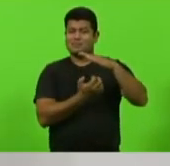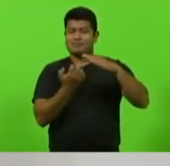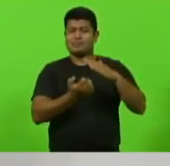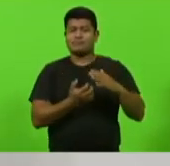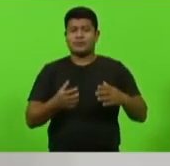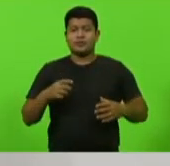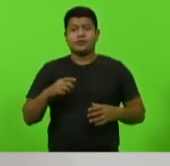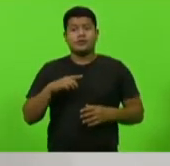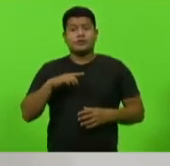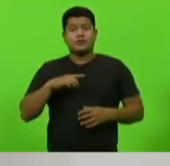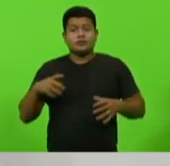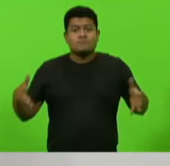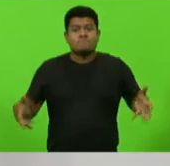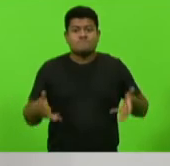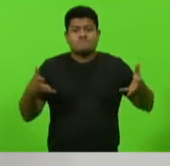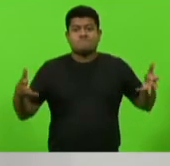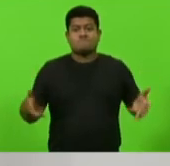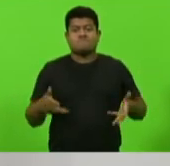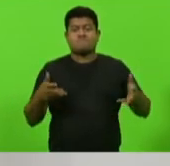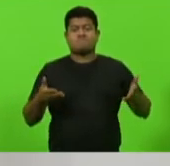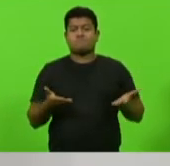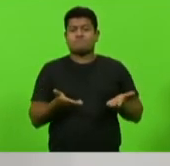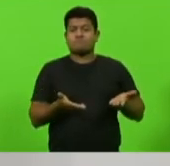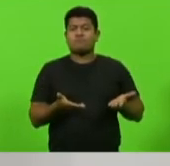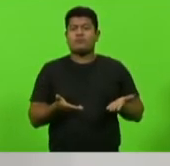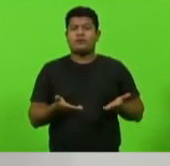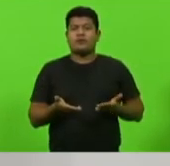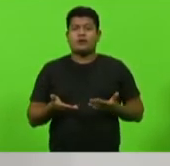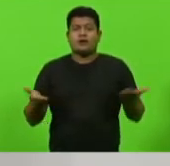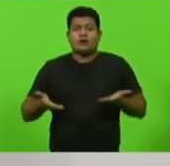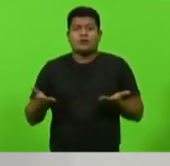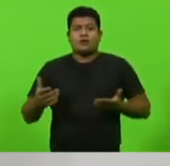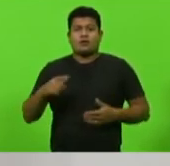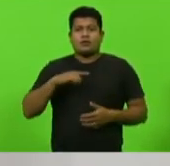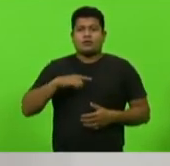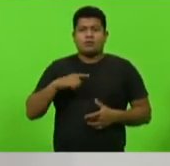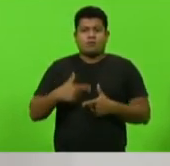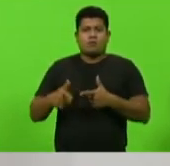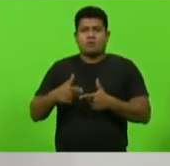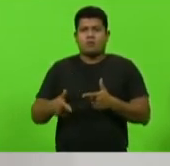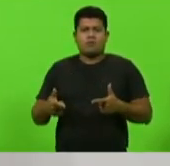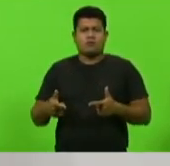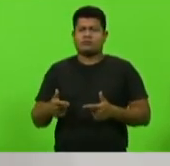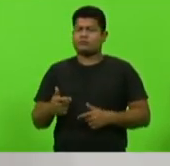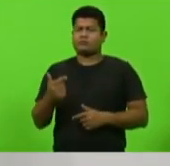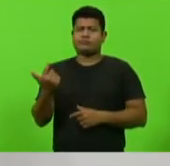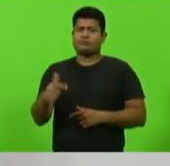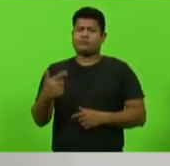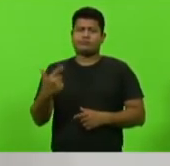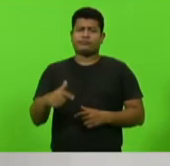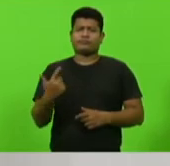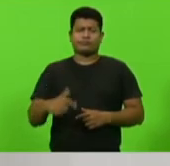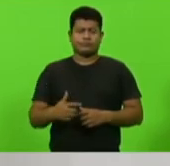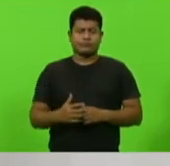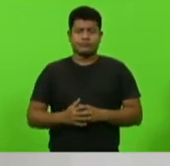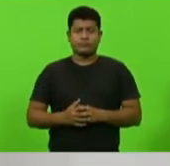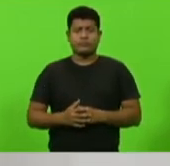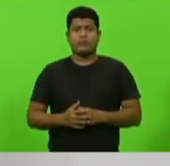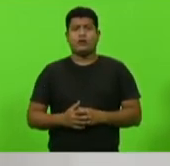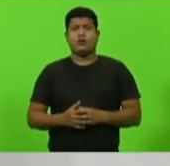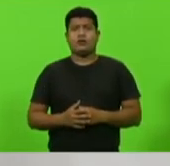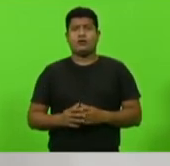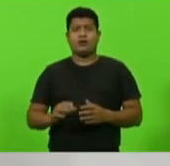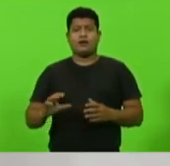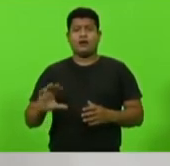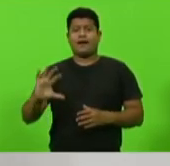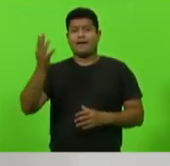incentivo, nós não teríamos esse problema agravado agora, nesse momento de crise aí que está acontecendo lá na